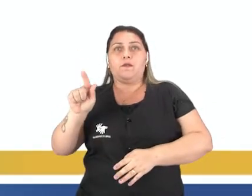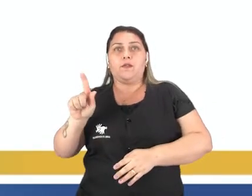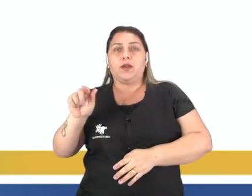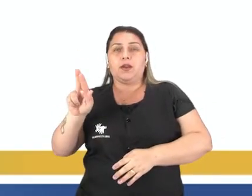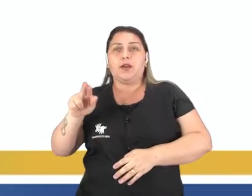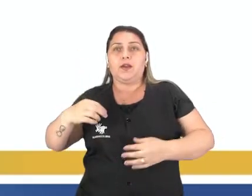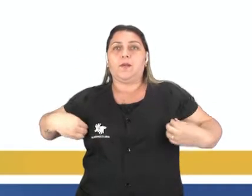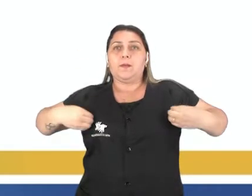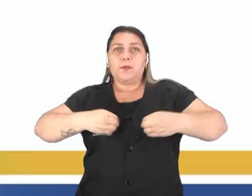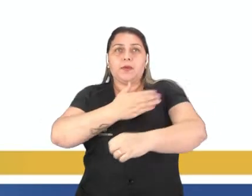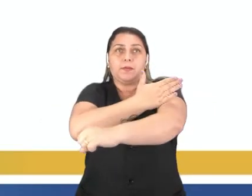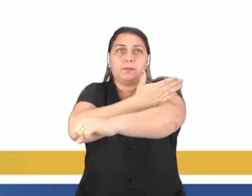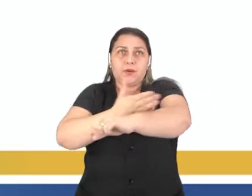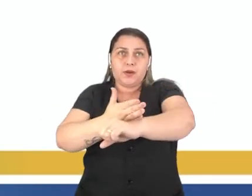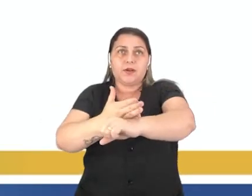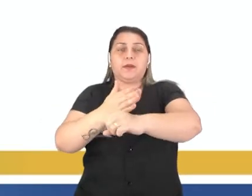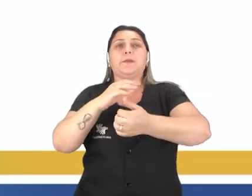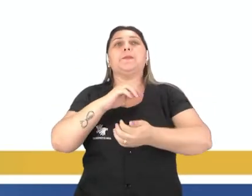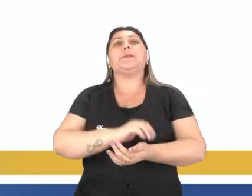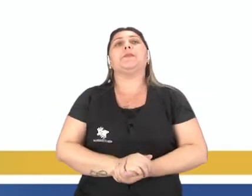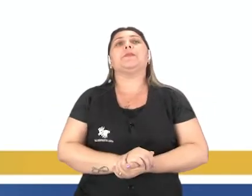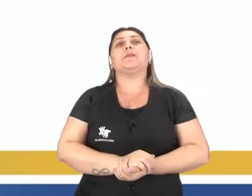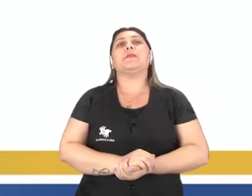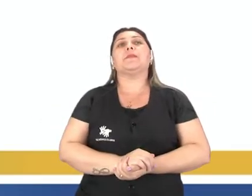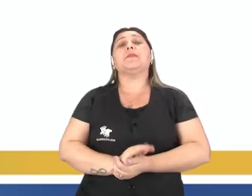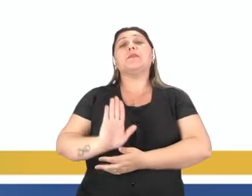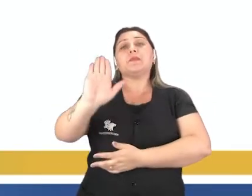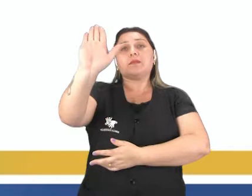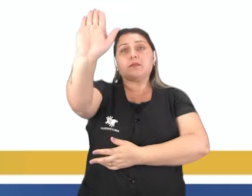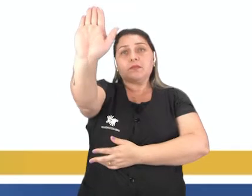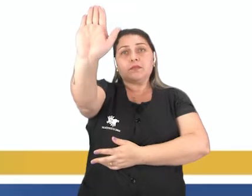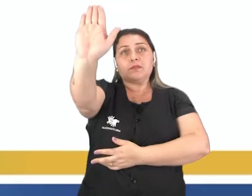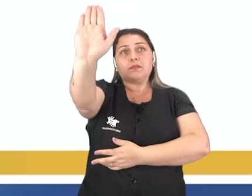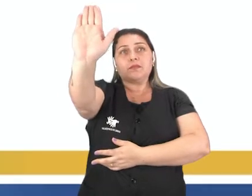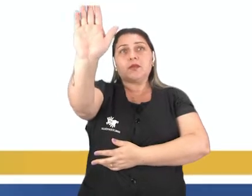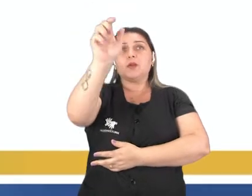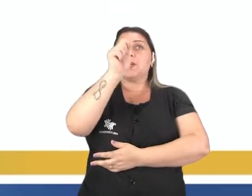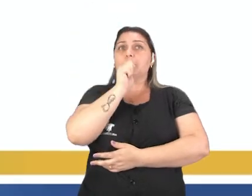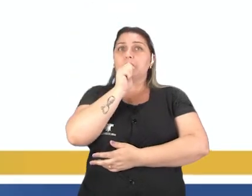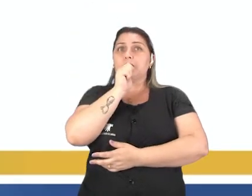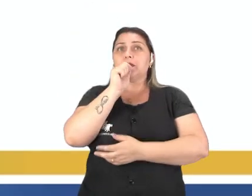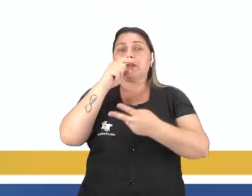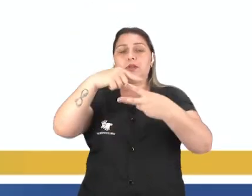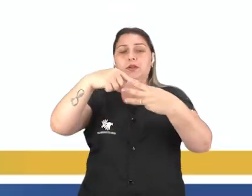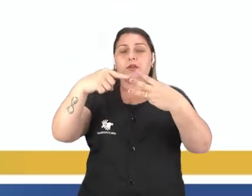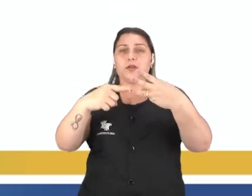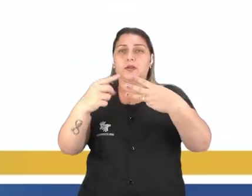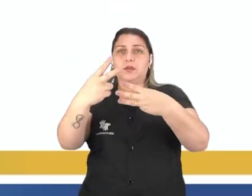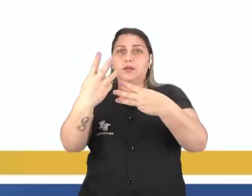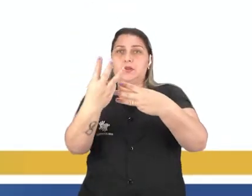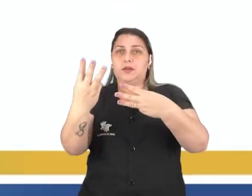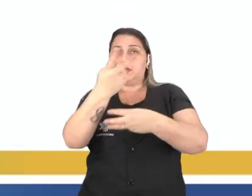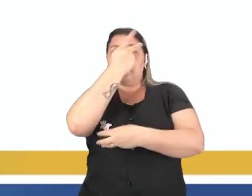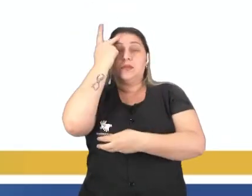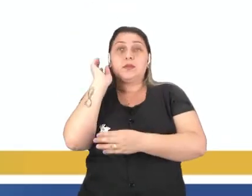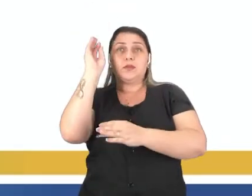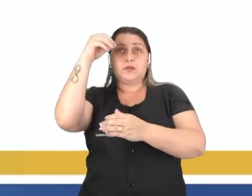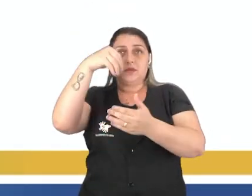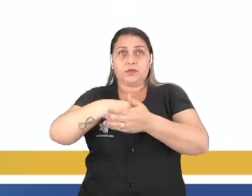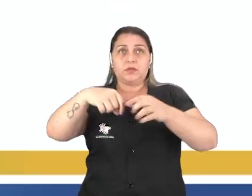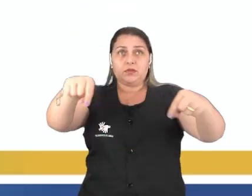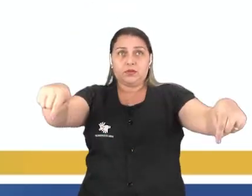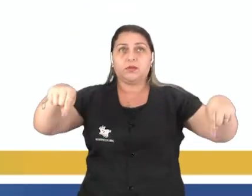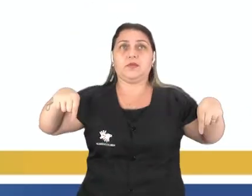né? Então essa é a vestimenta do judô. E nós temos a arbitragem, que é composta por 3 árbitros dentro da área